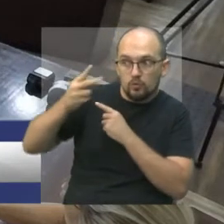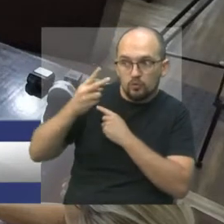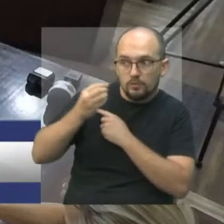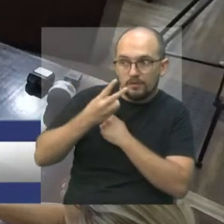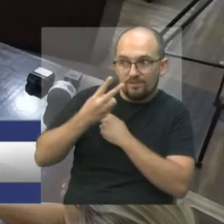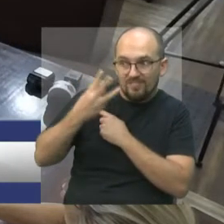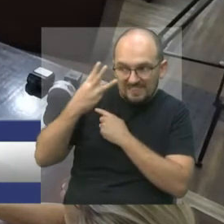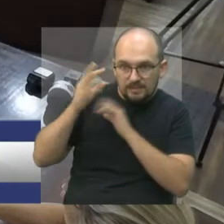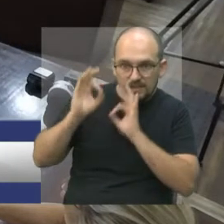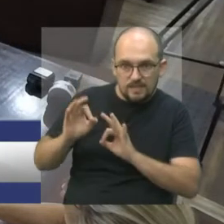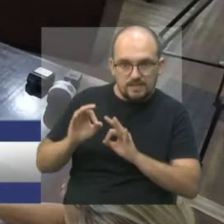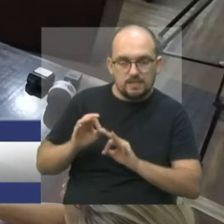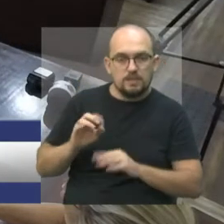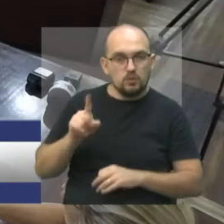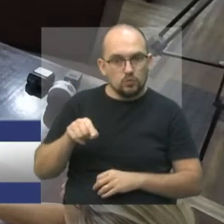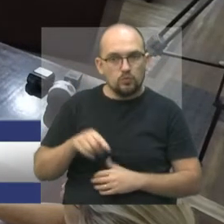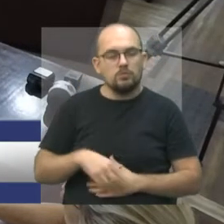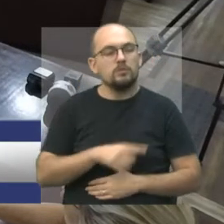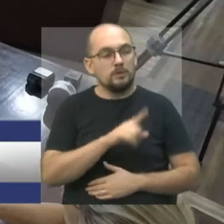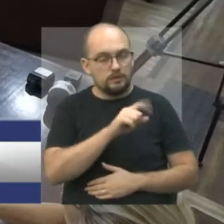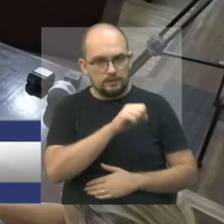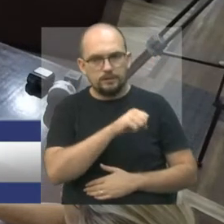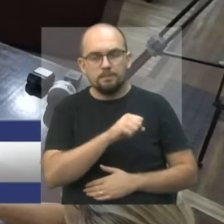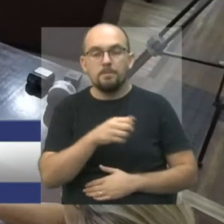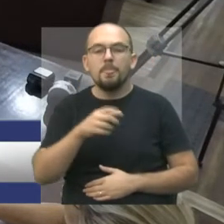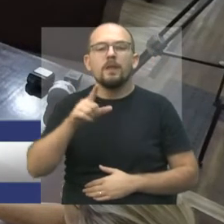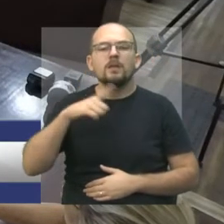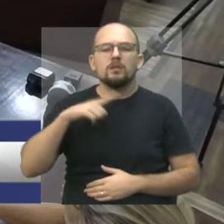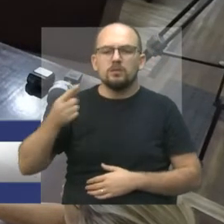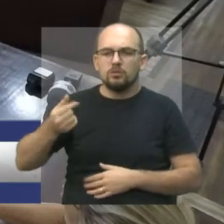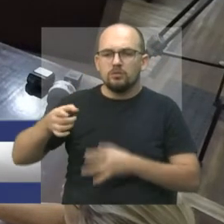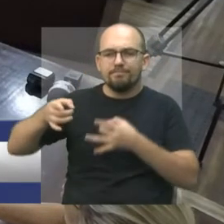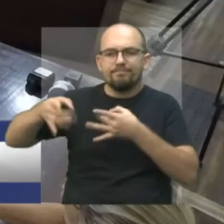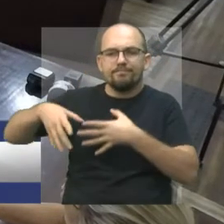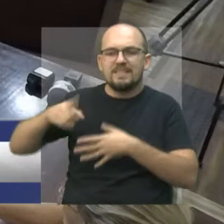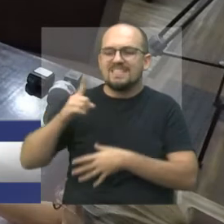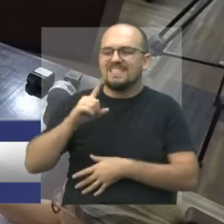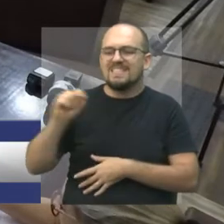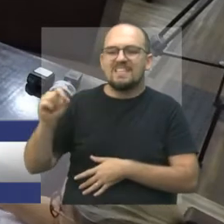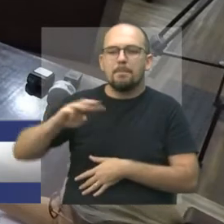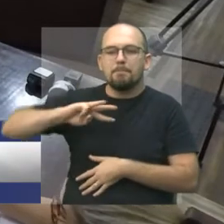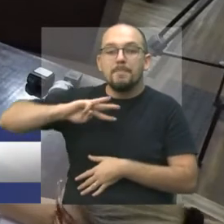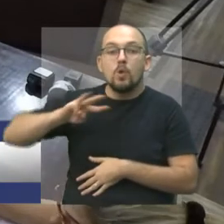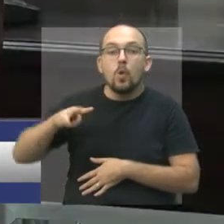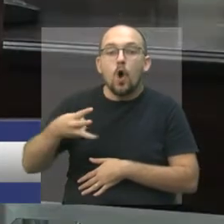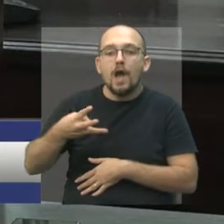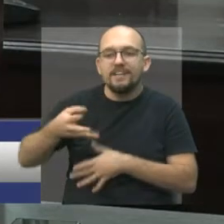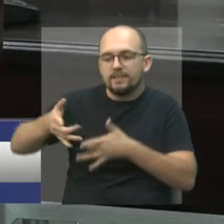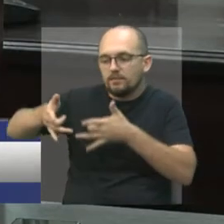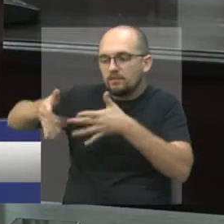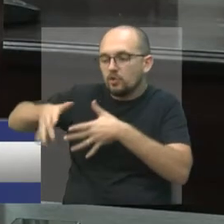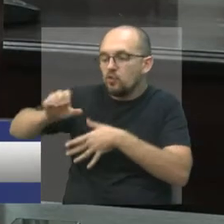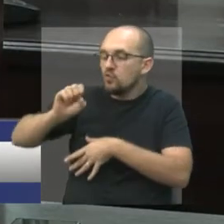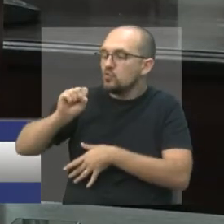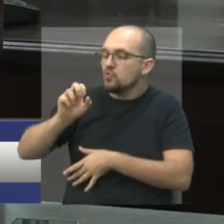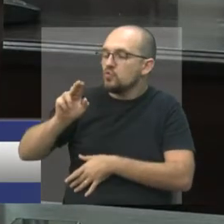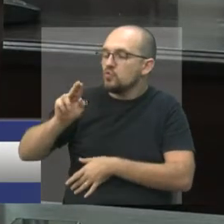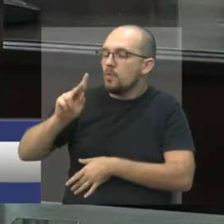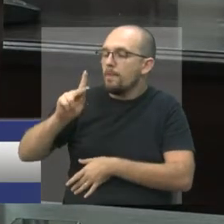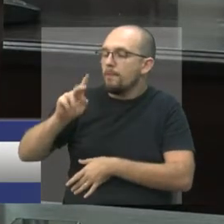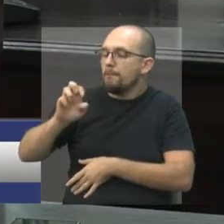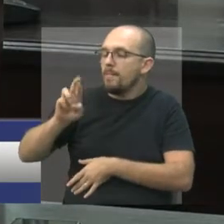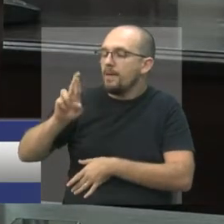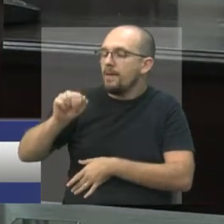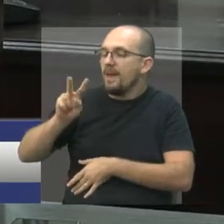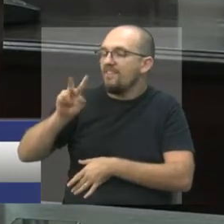Sim. Com superávit, presidente, mais de 100 milhões de reais de superávit. O senhor acha que não